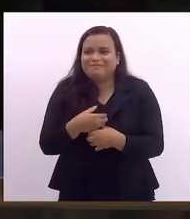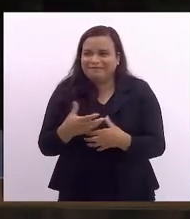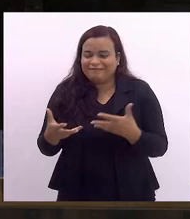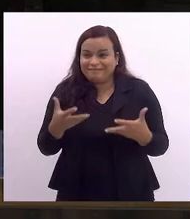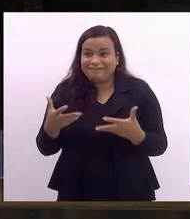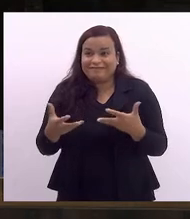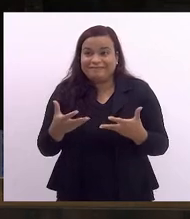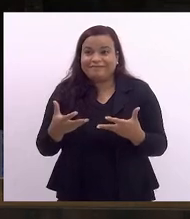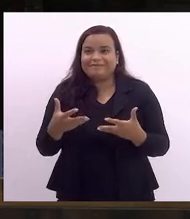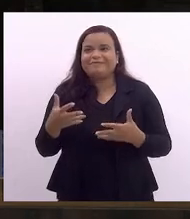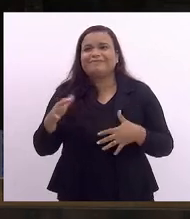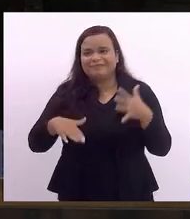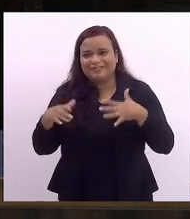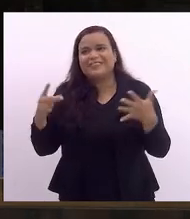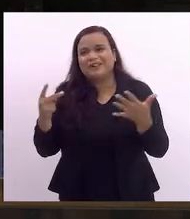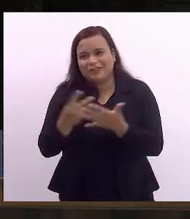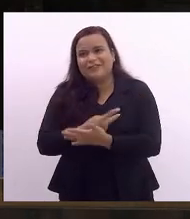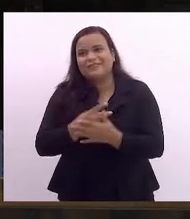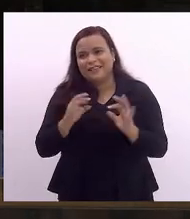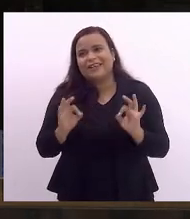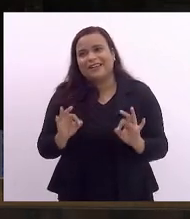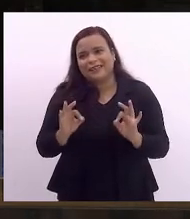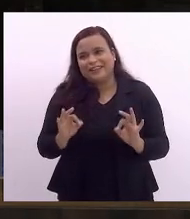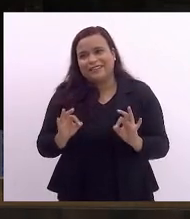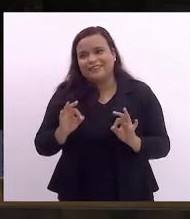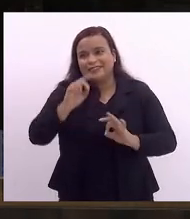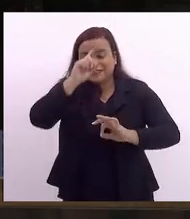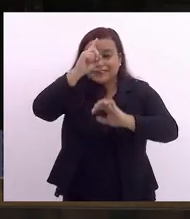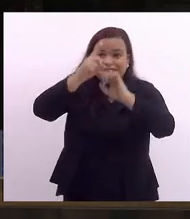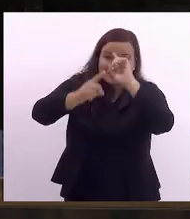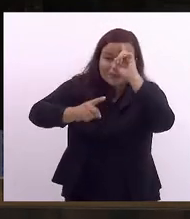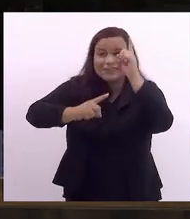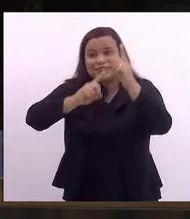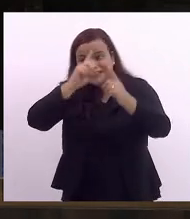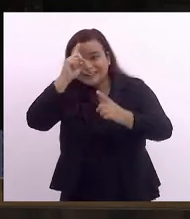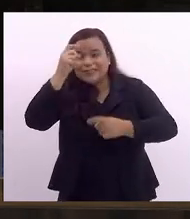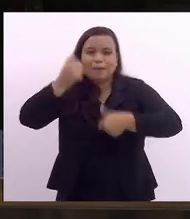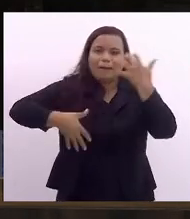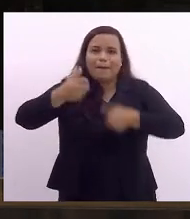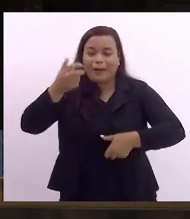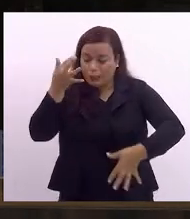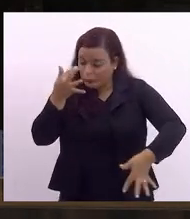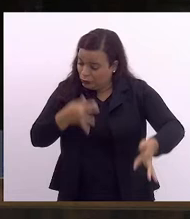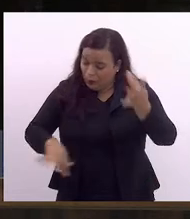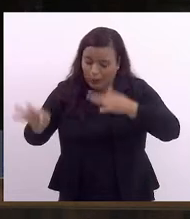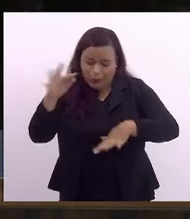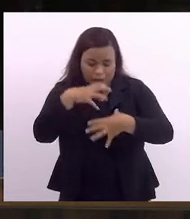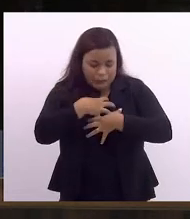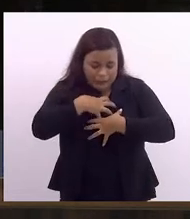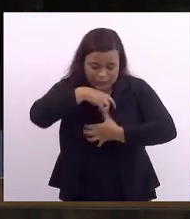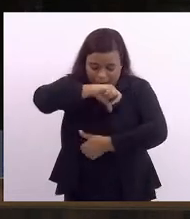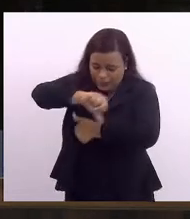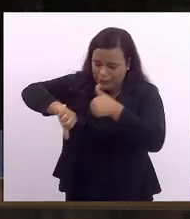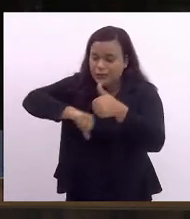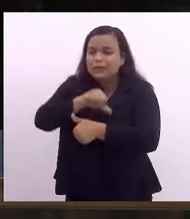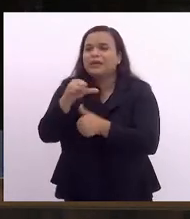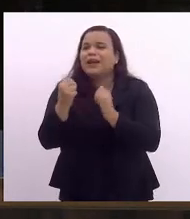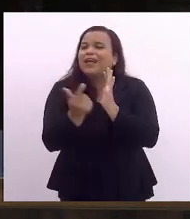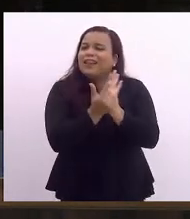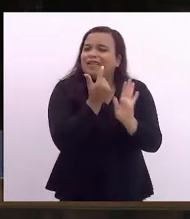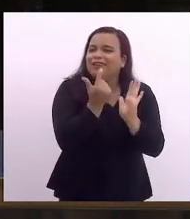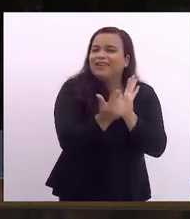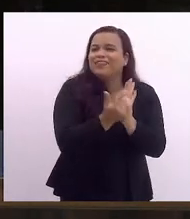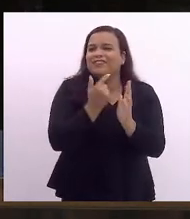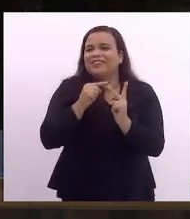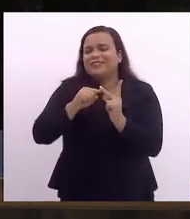e às vezes saem, né, de formas criativas de nós, porque é muita dor para ser vivenciada. Então, às vezes vira livro, às